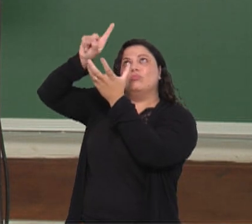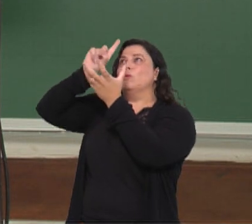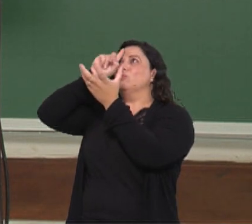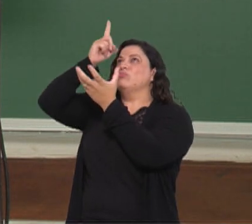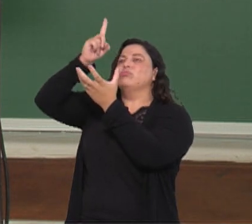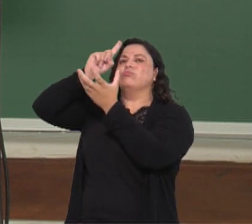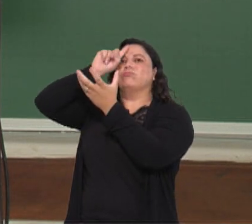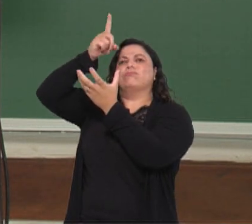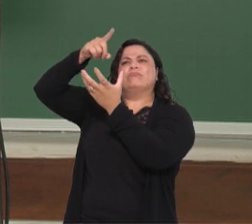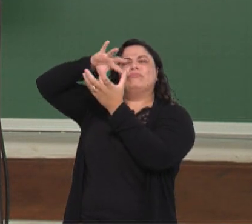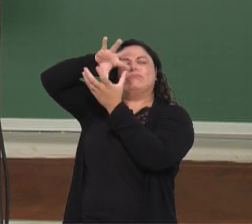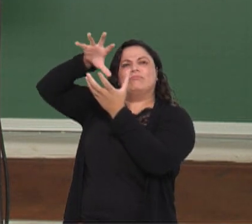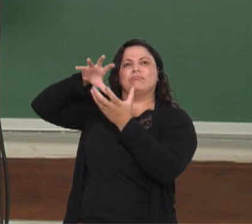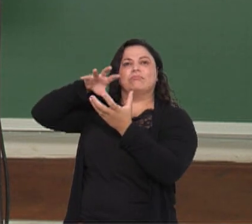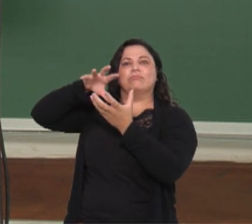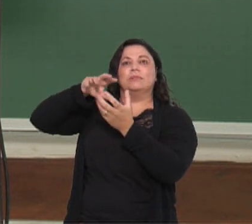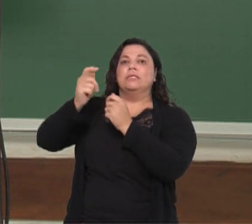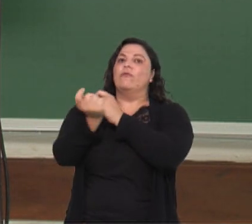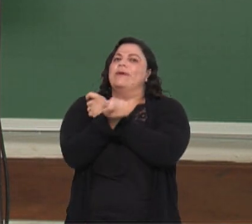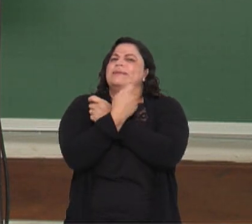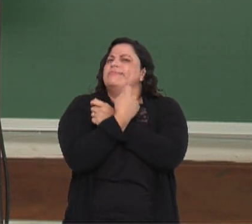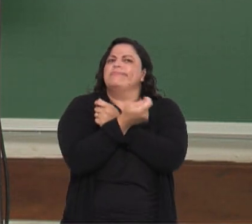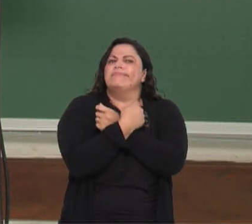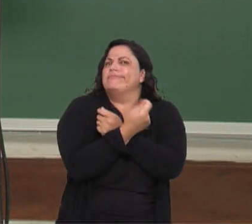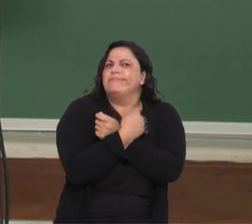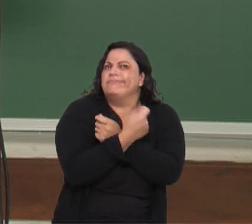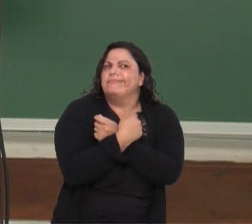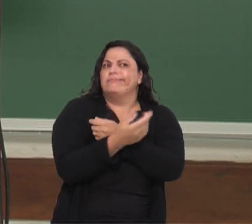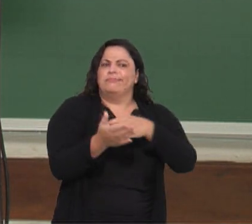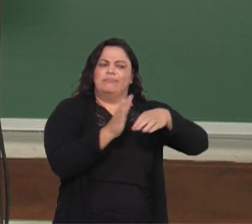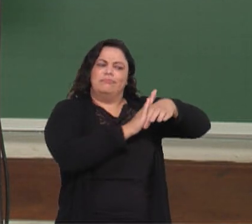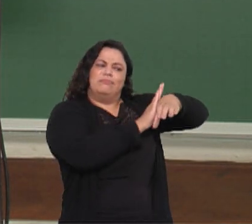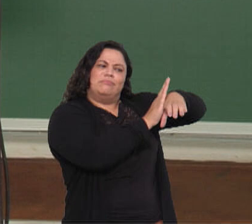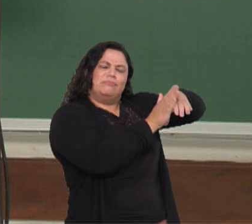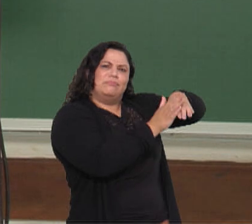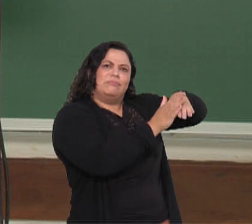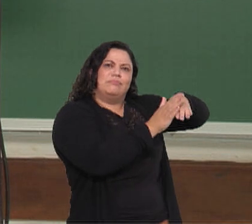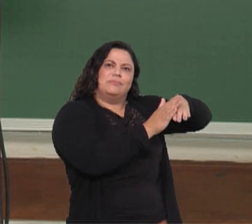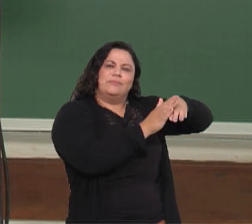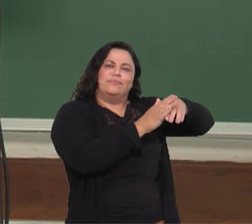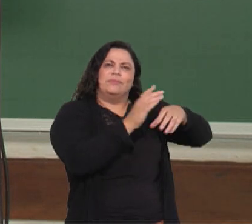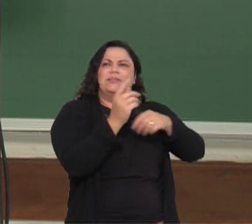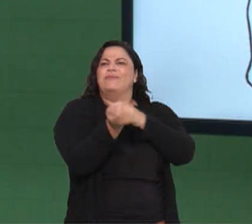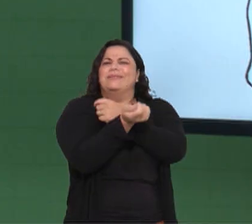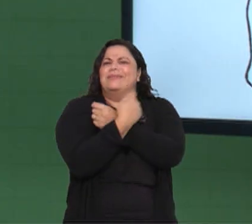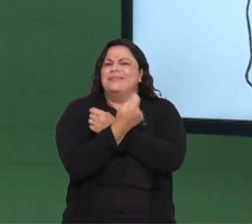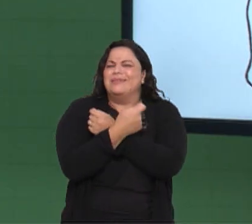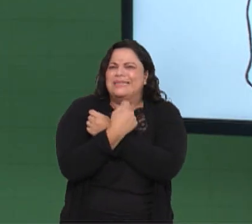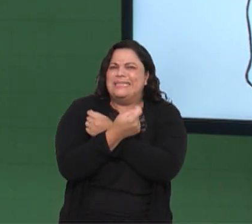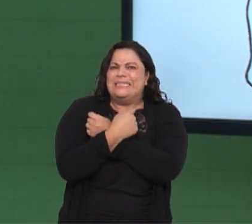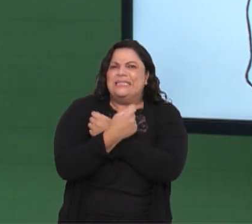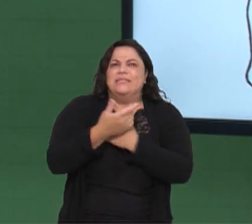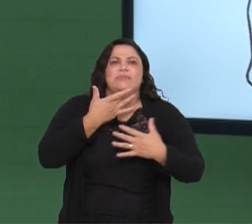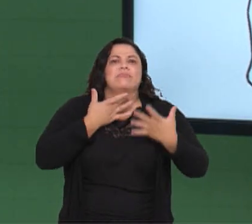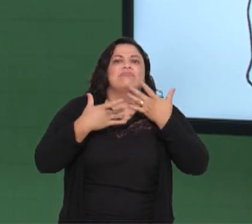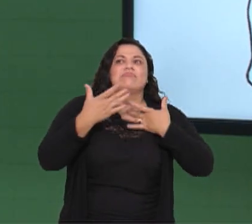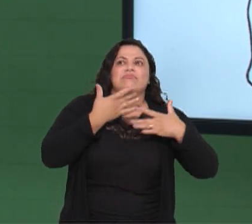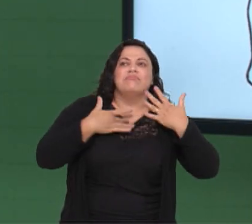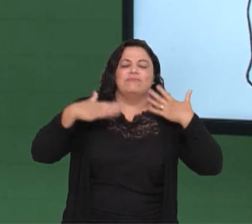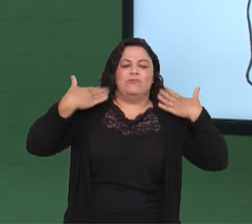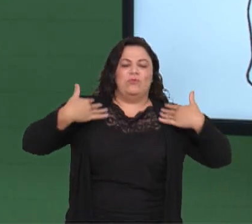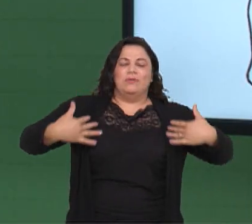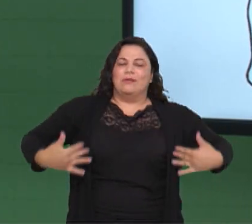alma que não vai ser enganada pela caverna, não vai ser enganada pelas ilusões do corpo, mas a partir do intelecto, da lógica,